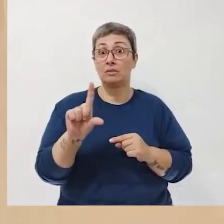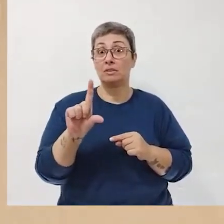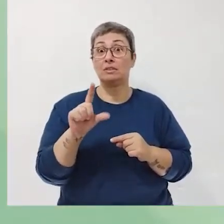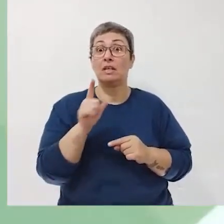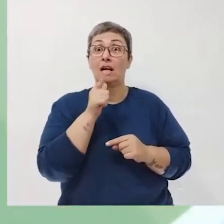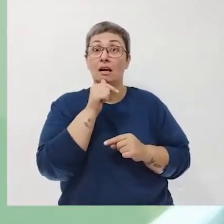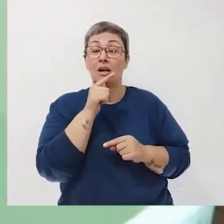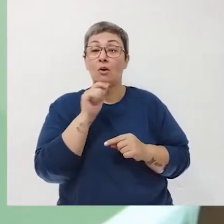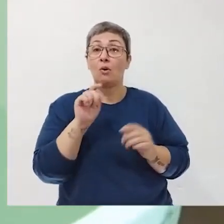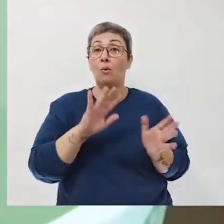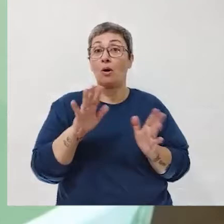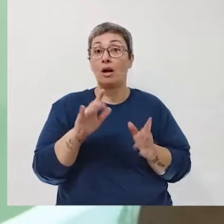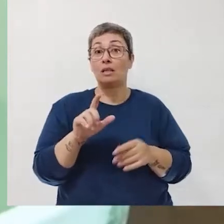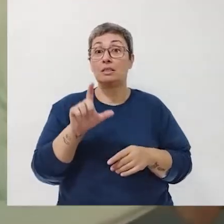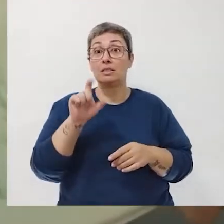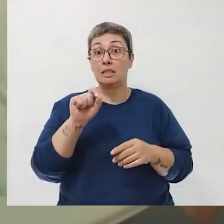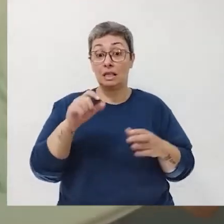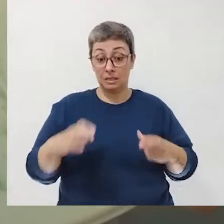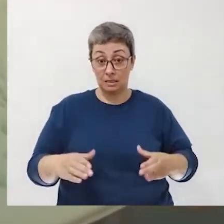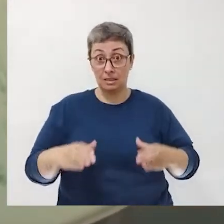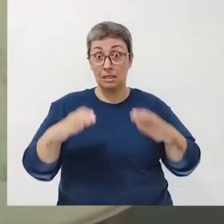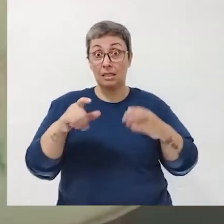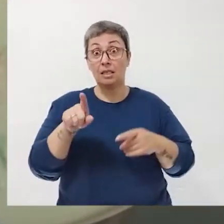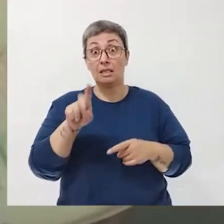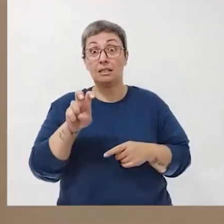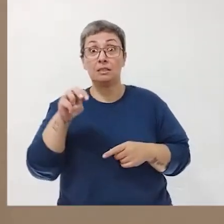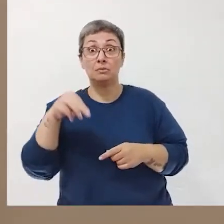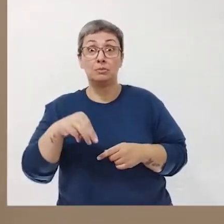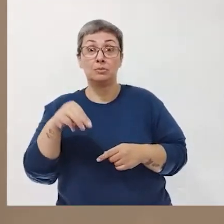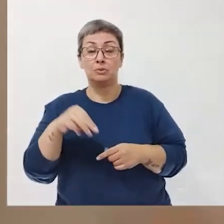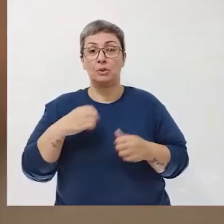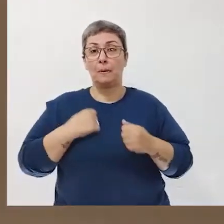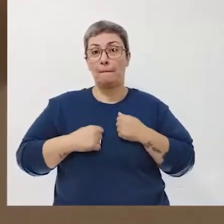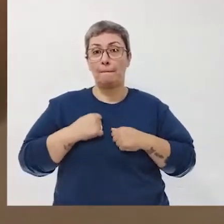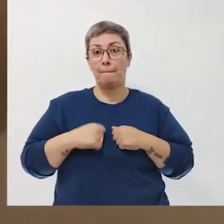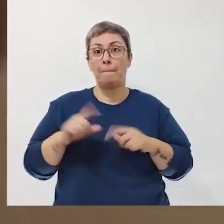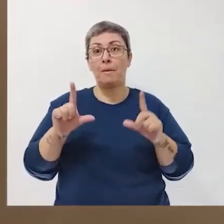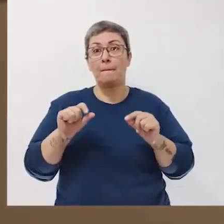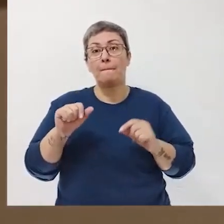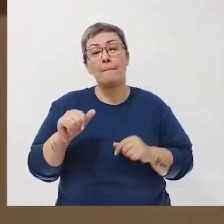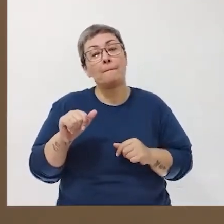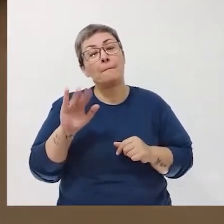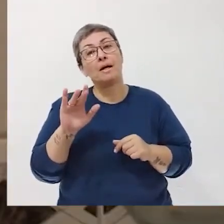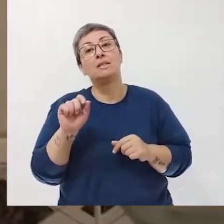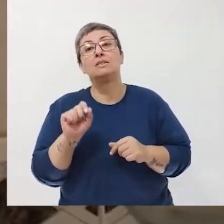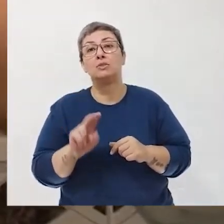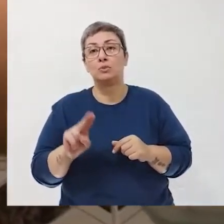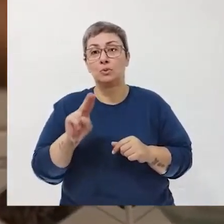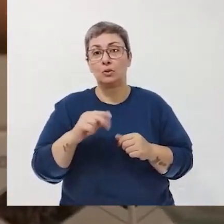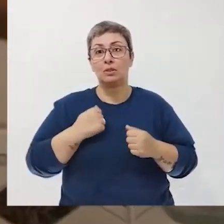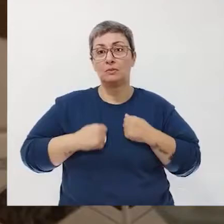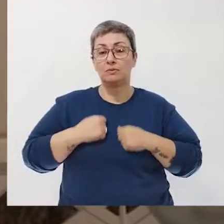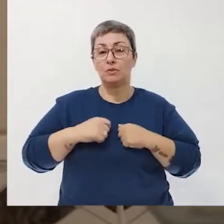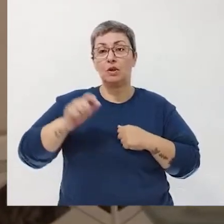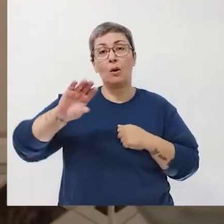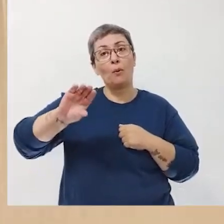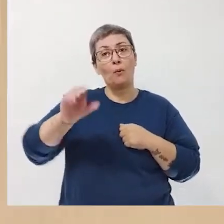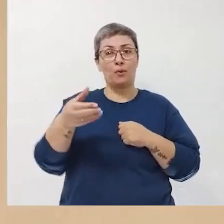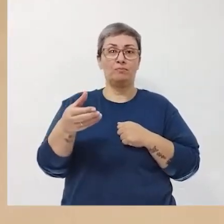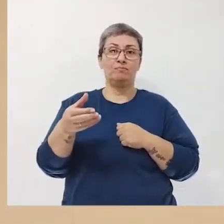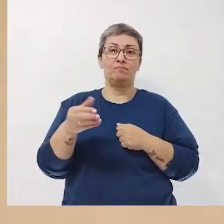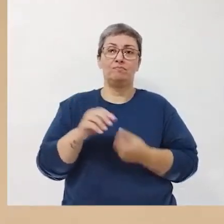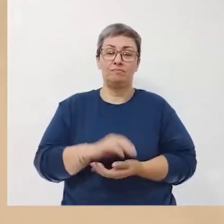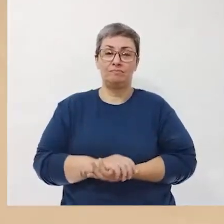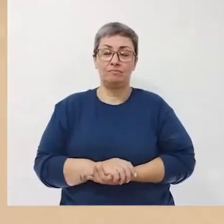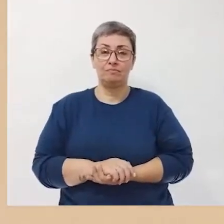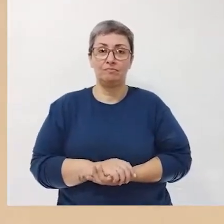água. Isso dá quase 10 baldes num banho de 15 minutos. A redução é ainda maior se, ao se ensaboar, você fechar o